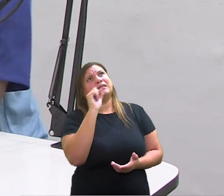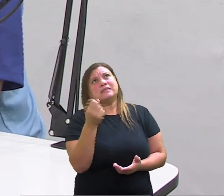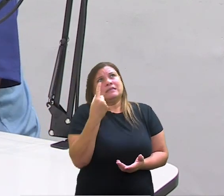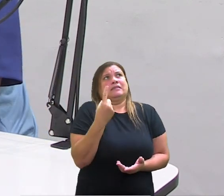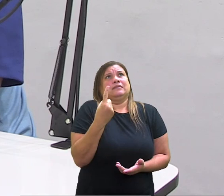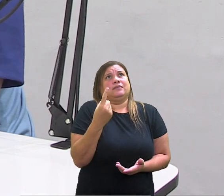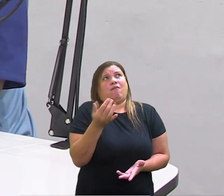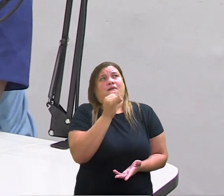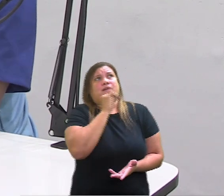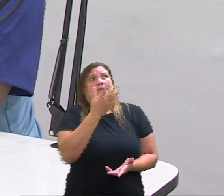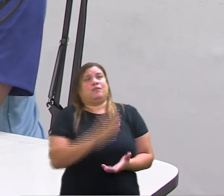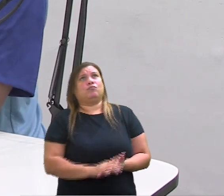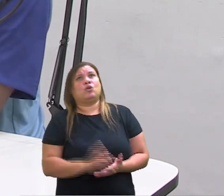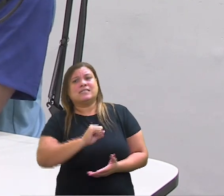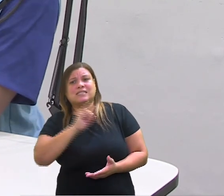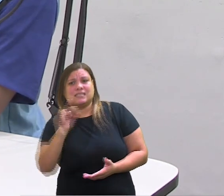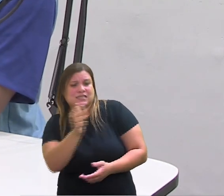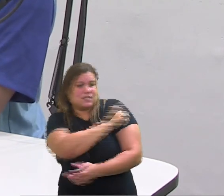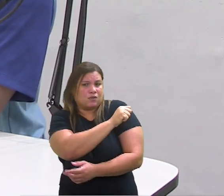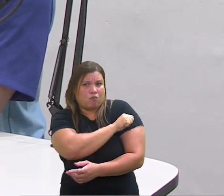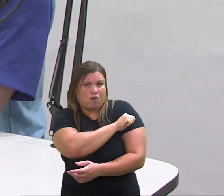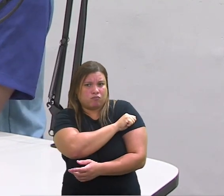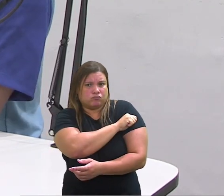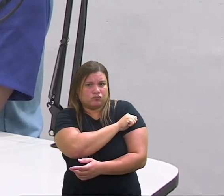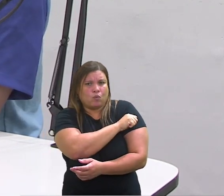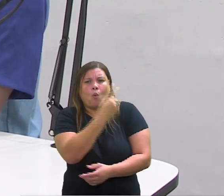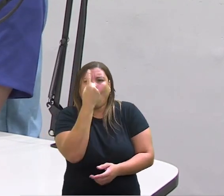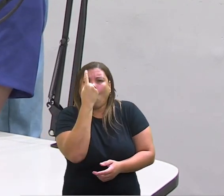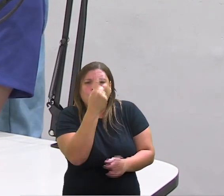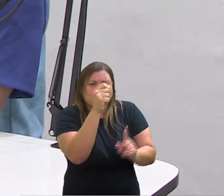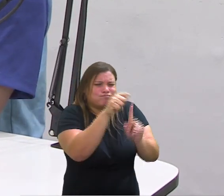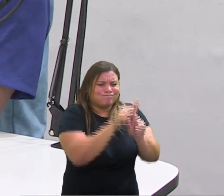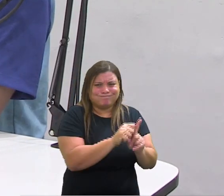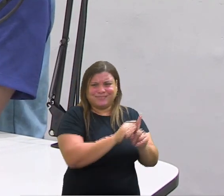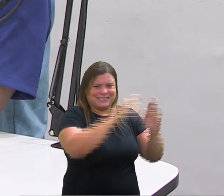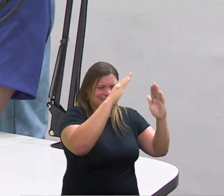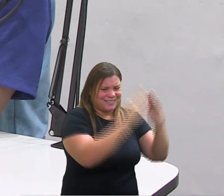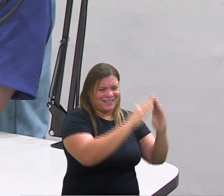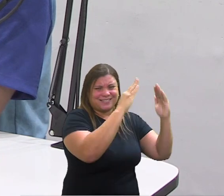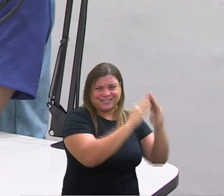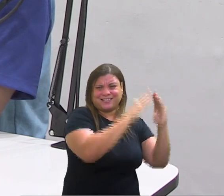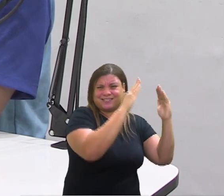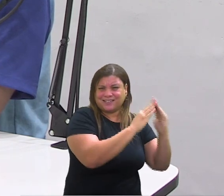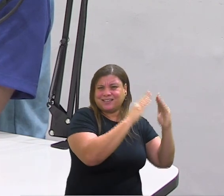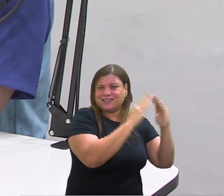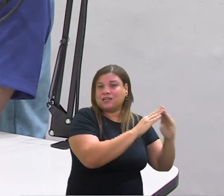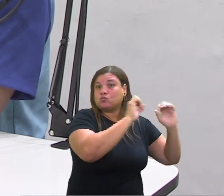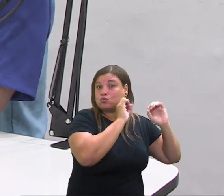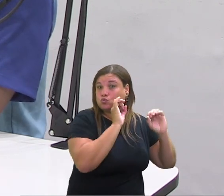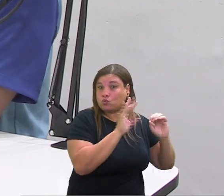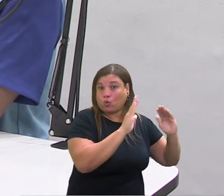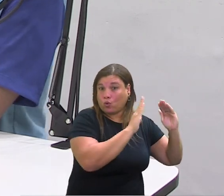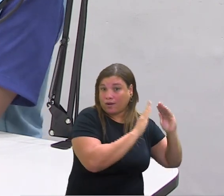criança ficou mais ou menos um mês dentro de casa, ela perde os seus ensinos. Descansa, fica tranquila, volta